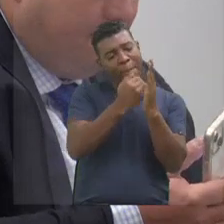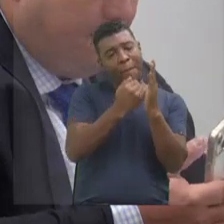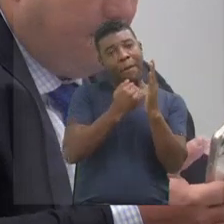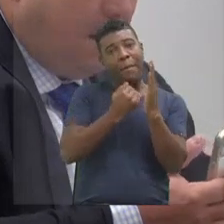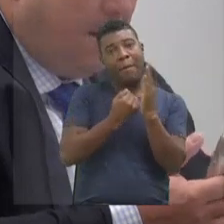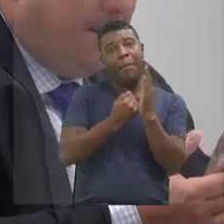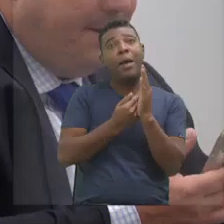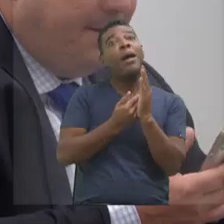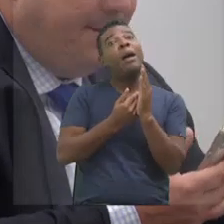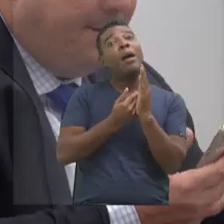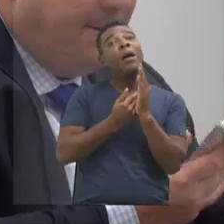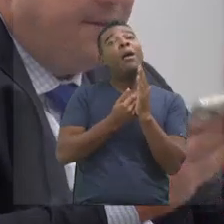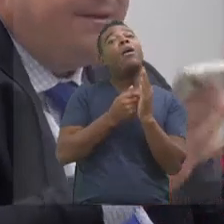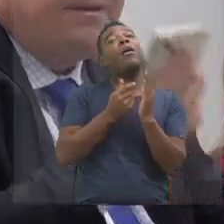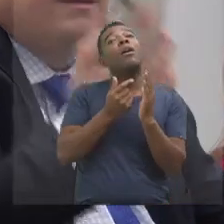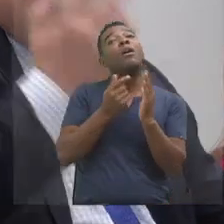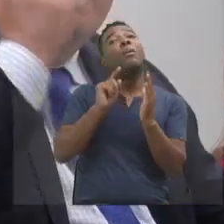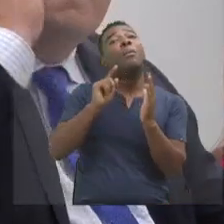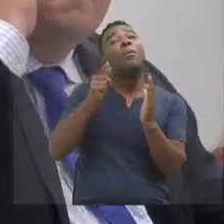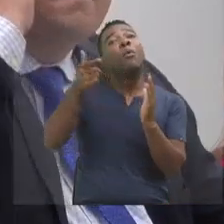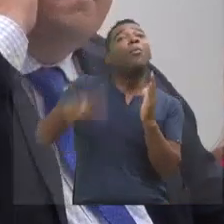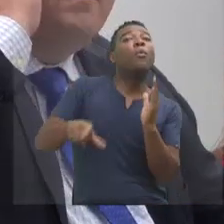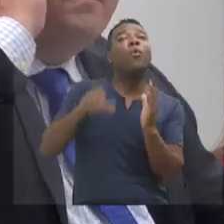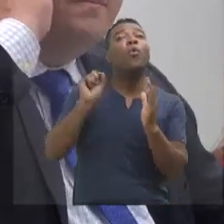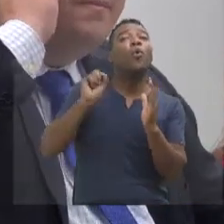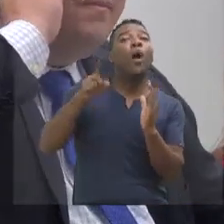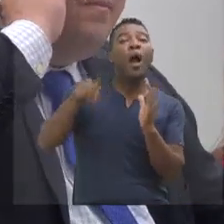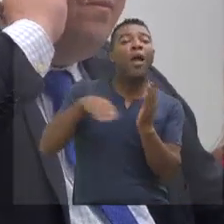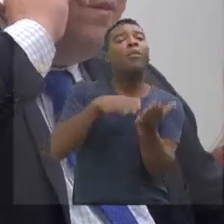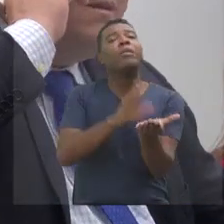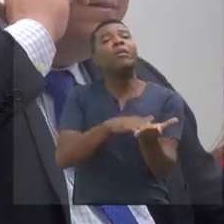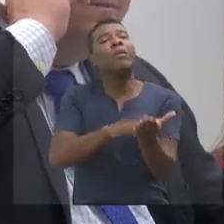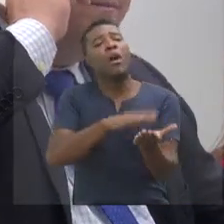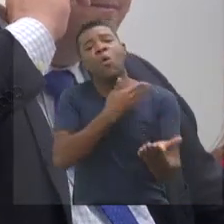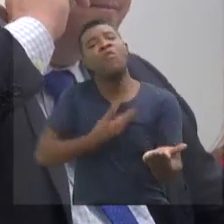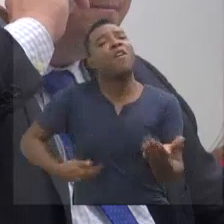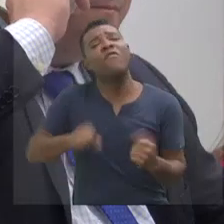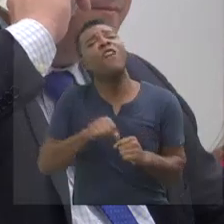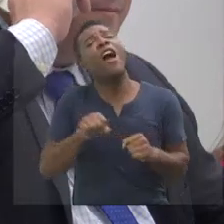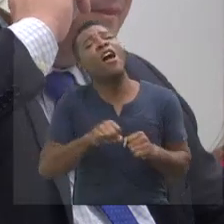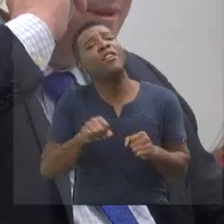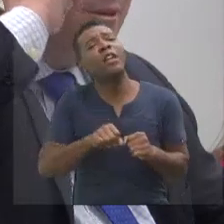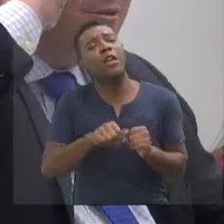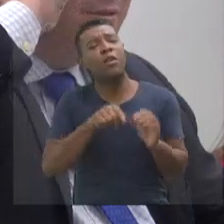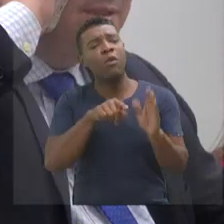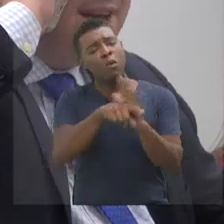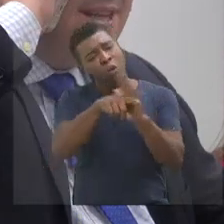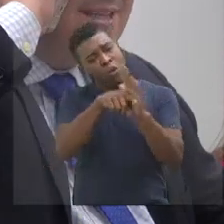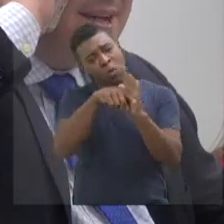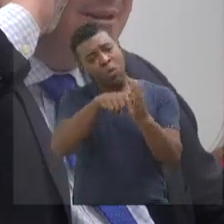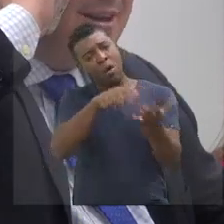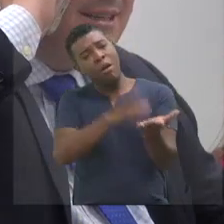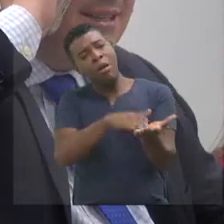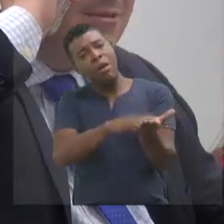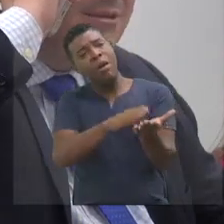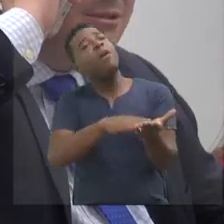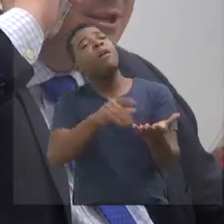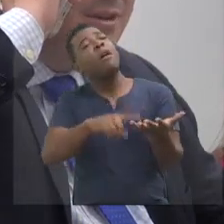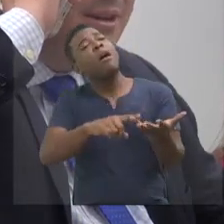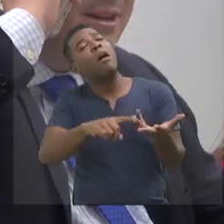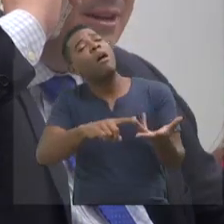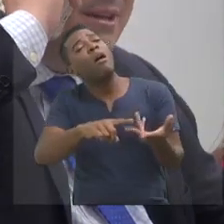as decisões mas temos acima de tudo o dever todos os deputados